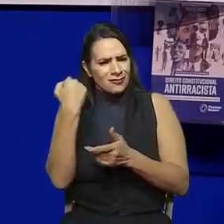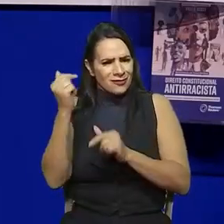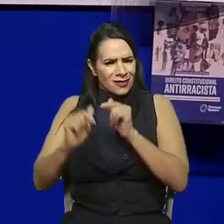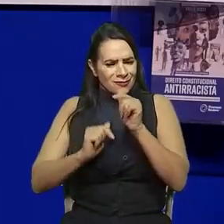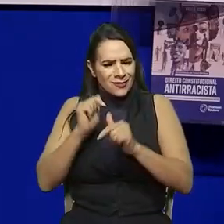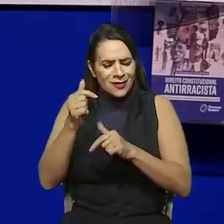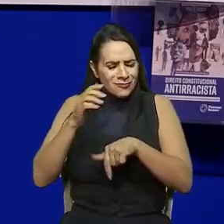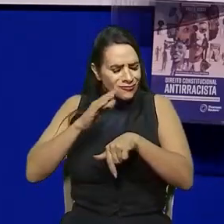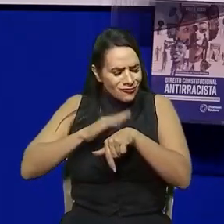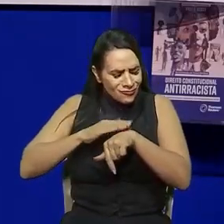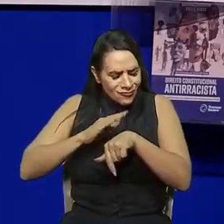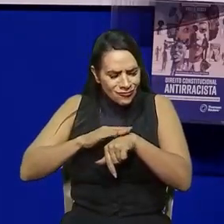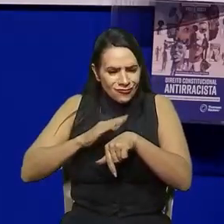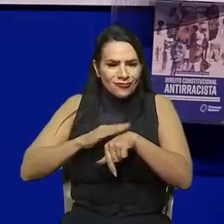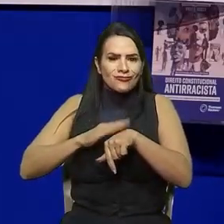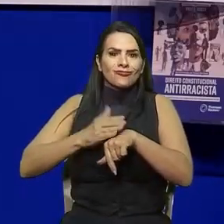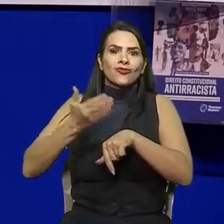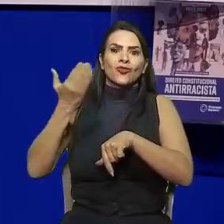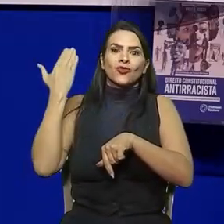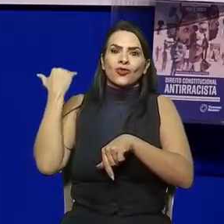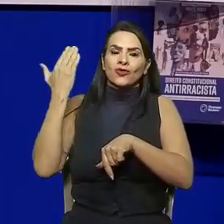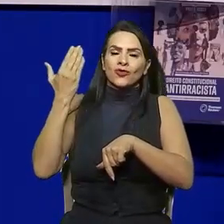tempo